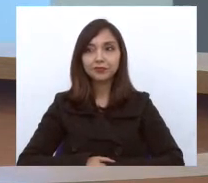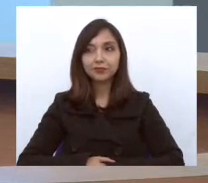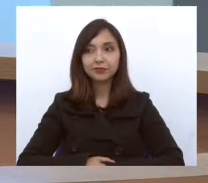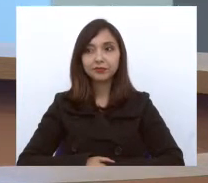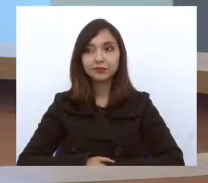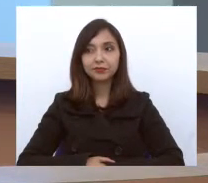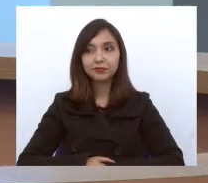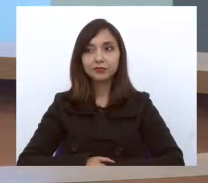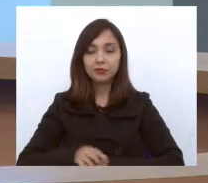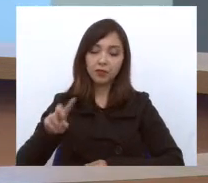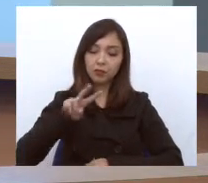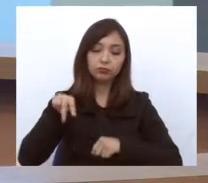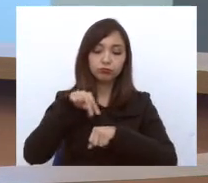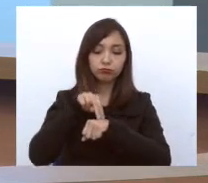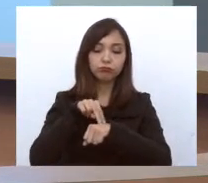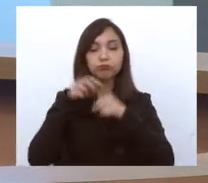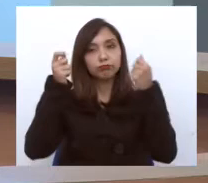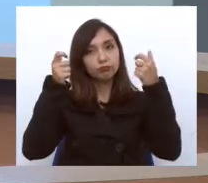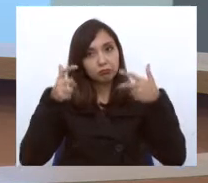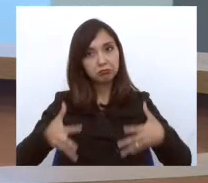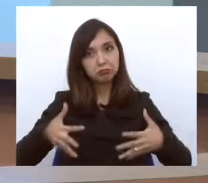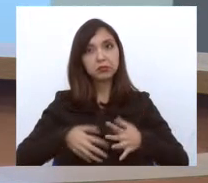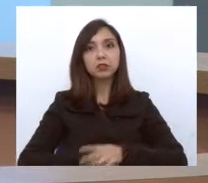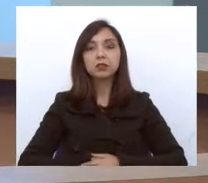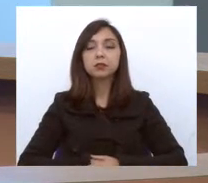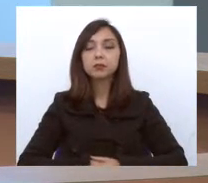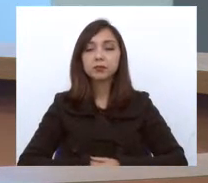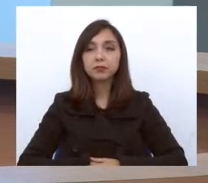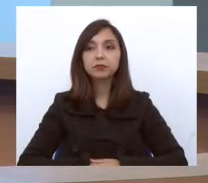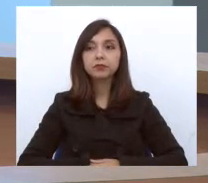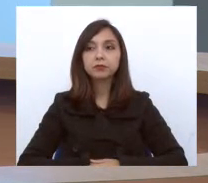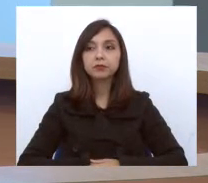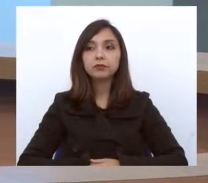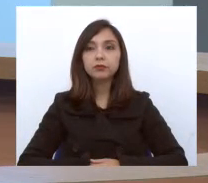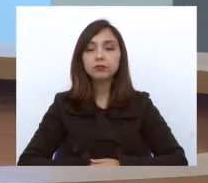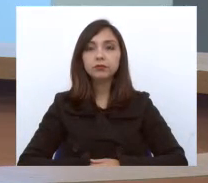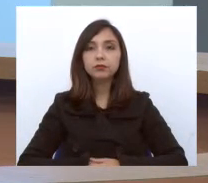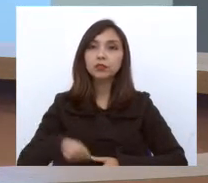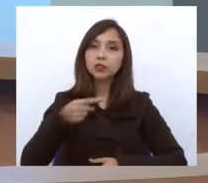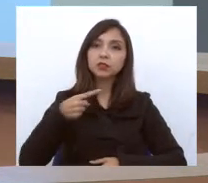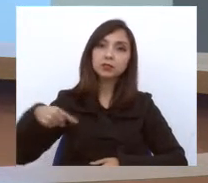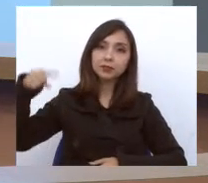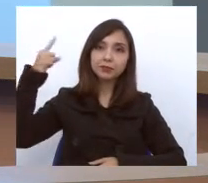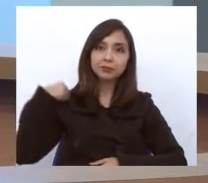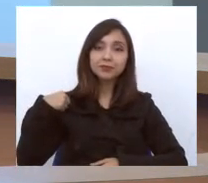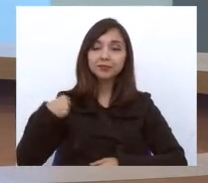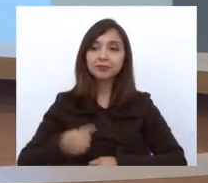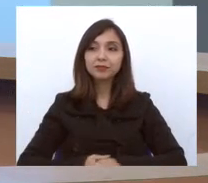com propriedade o que nós deveríamos ter feito na sessão passada.